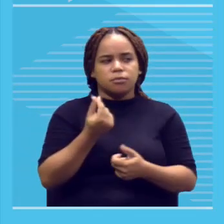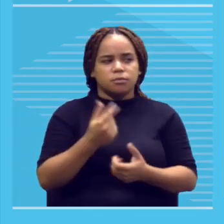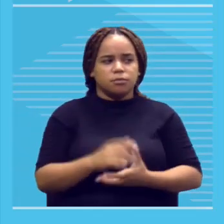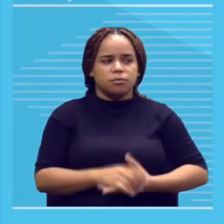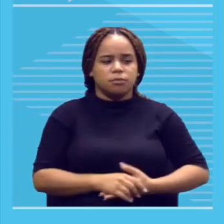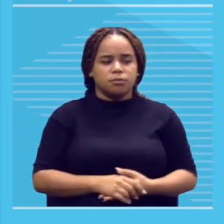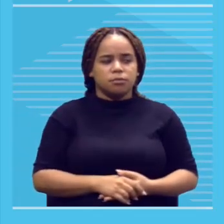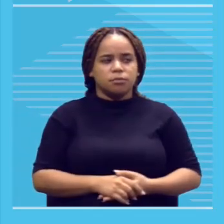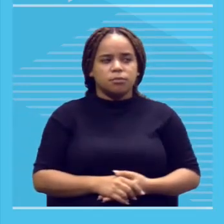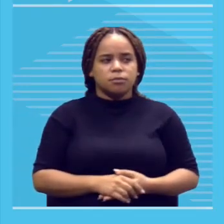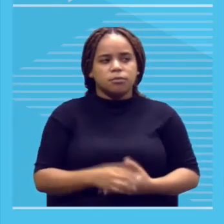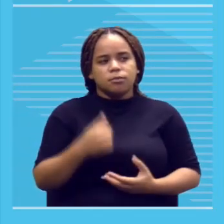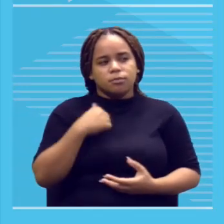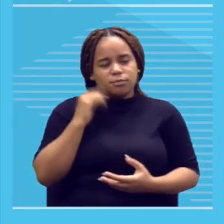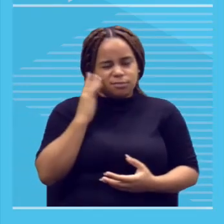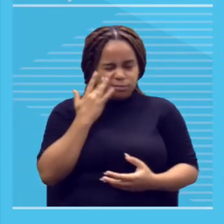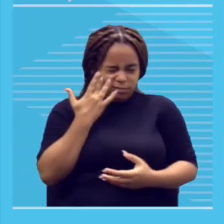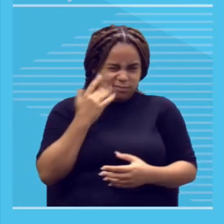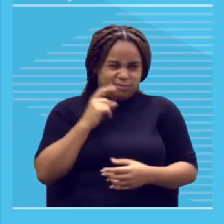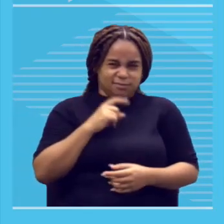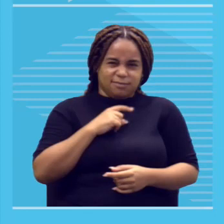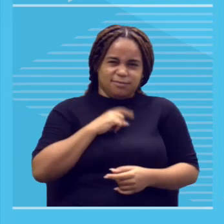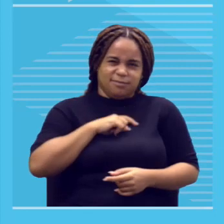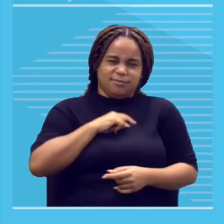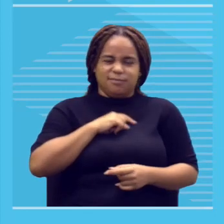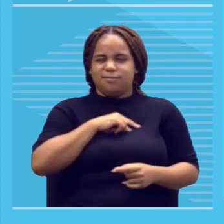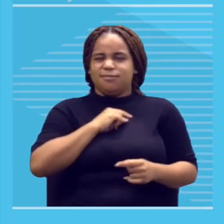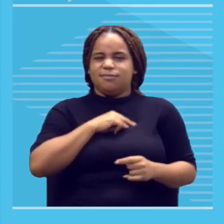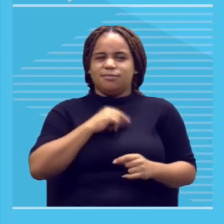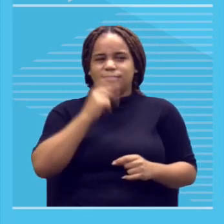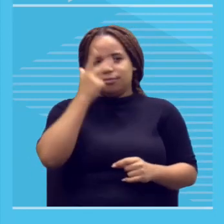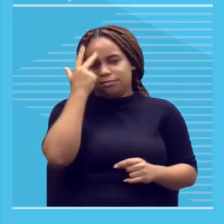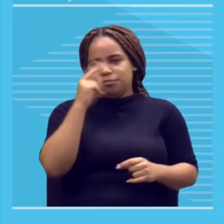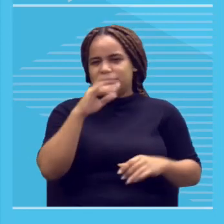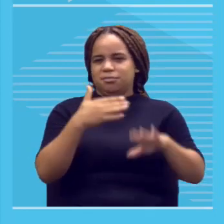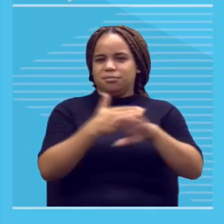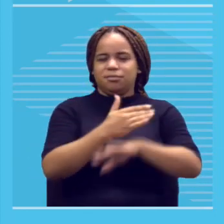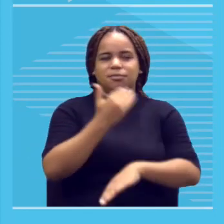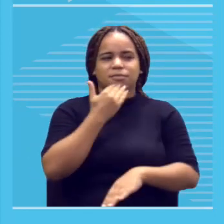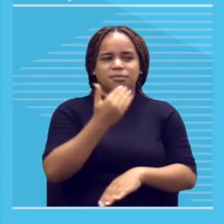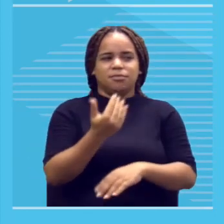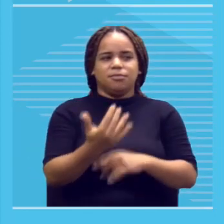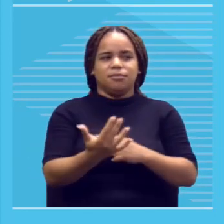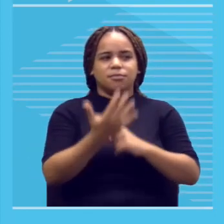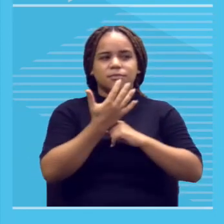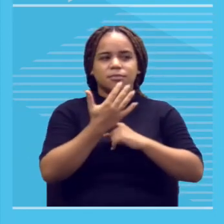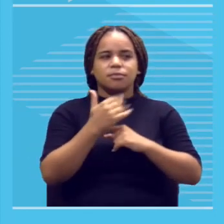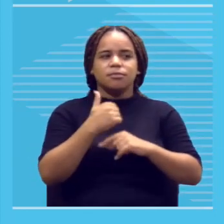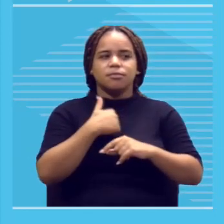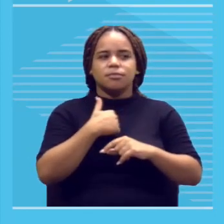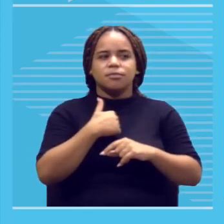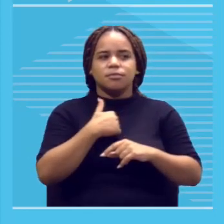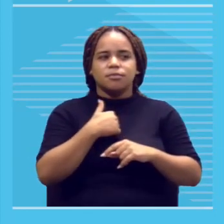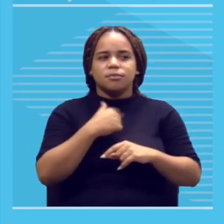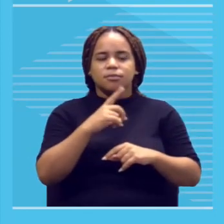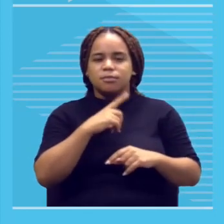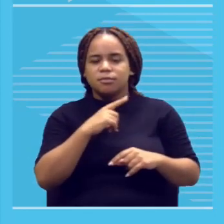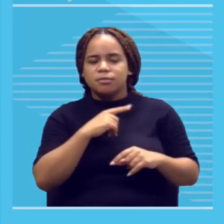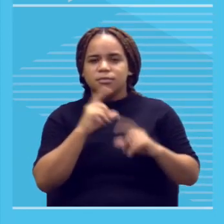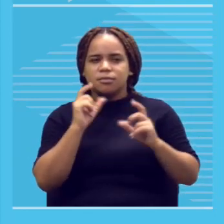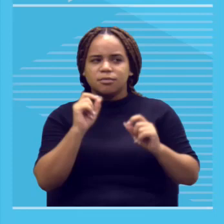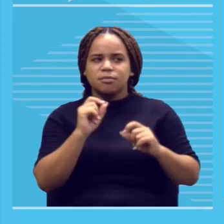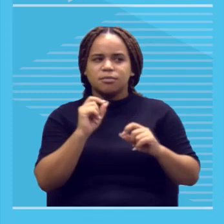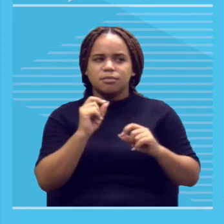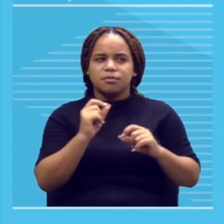eu acho uma mesquinharia quando a gente uma pessoa vai pedir ajuda na casa de alguém aqui tinha tem um pedaço de